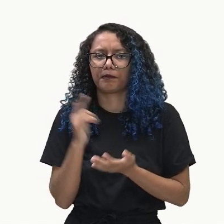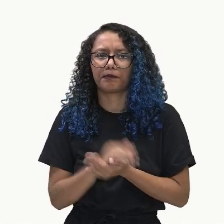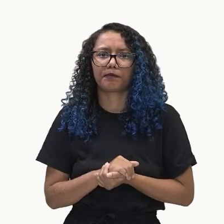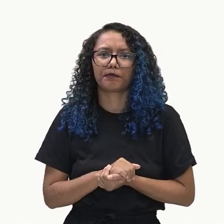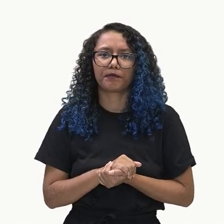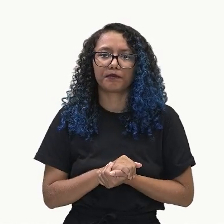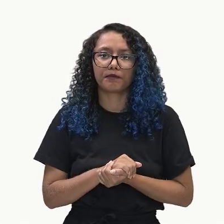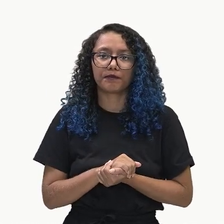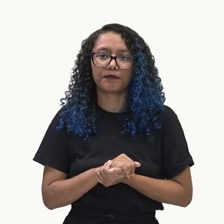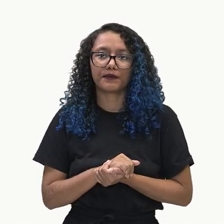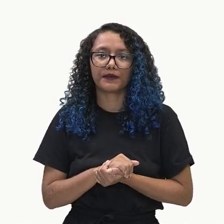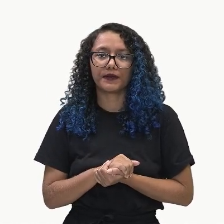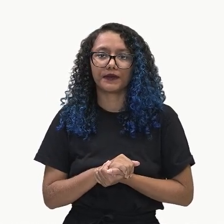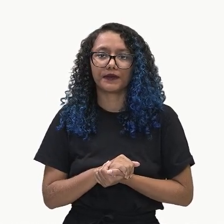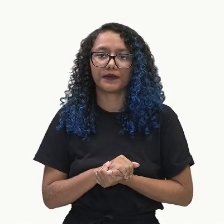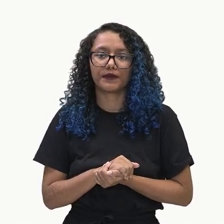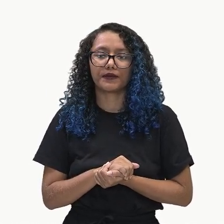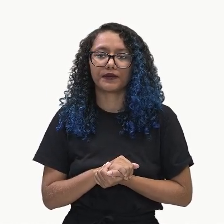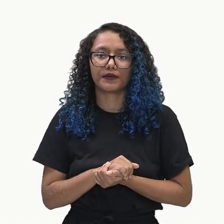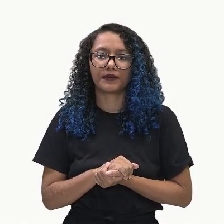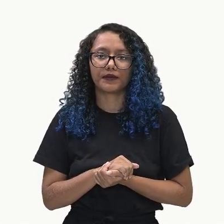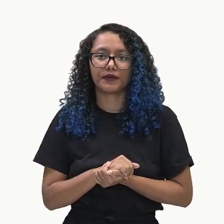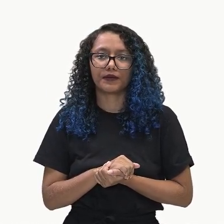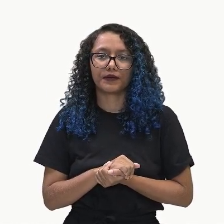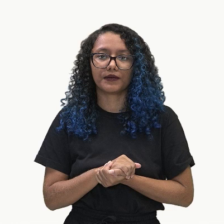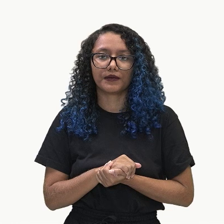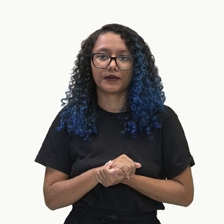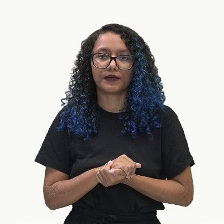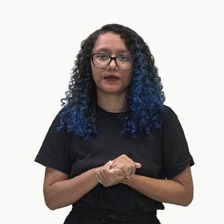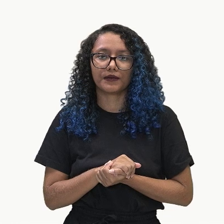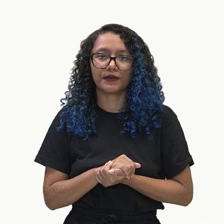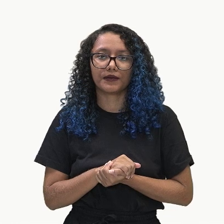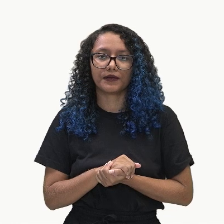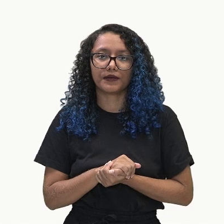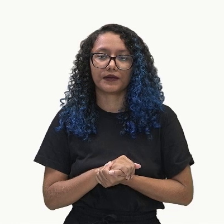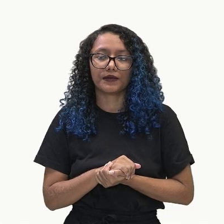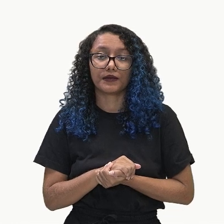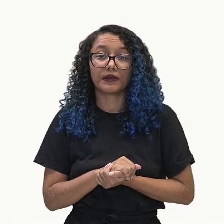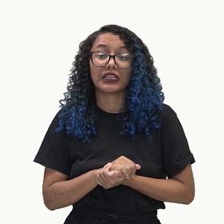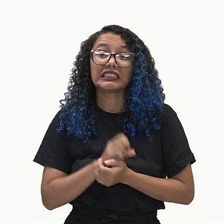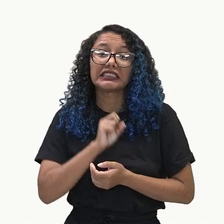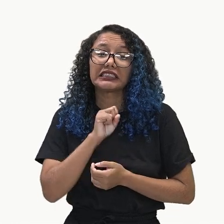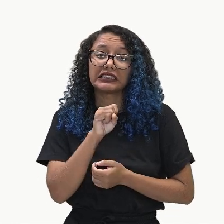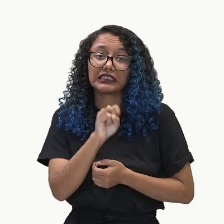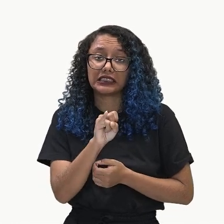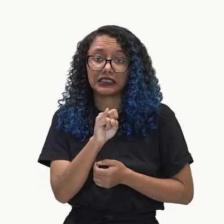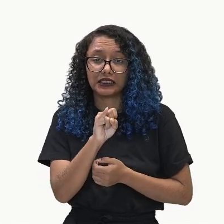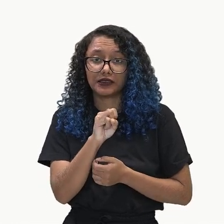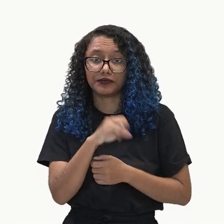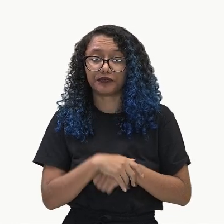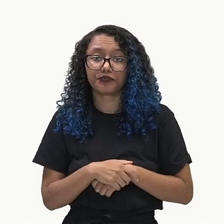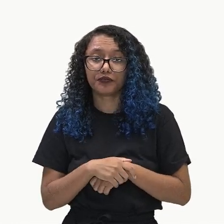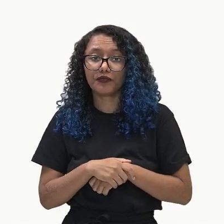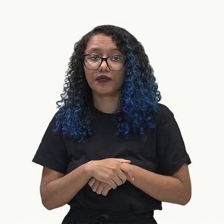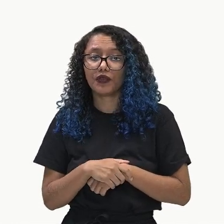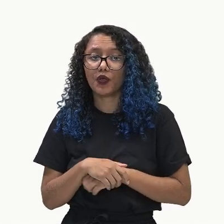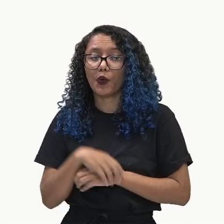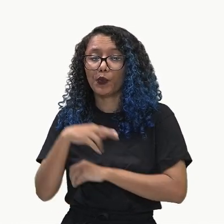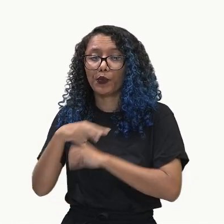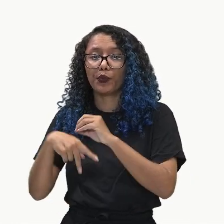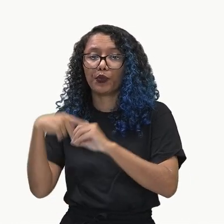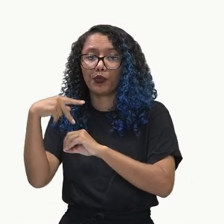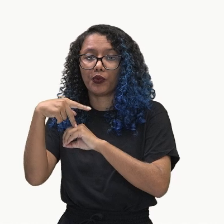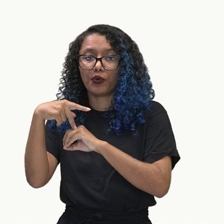essa informação. Quando nós temos a mesma quantidade de